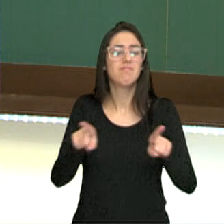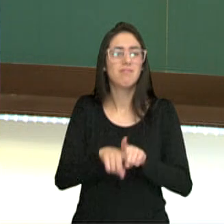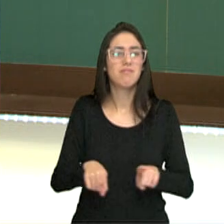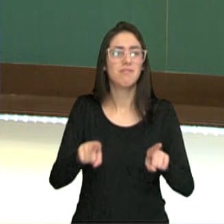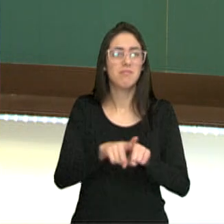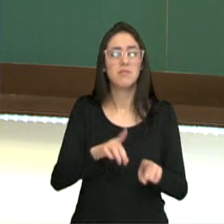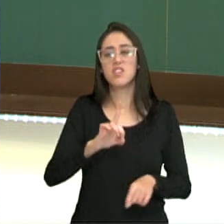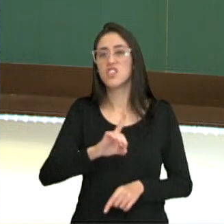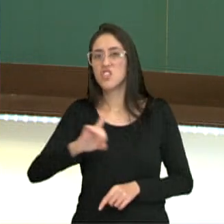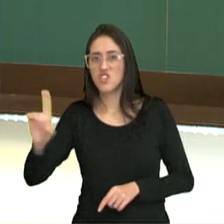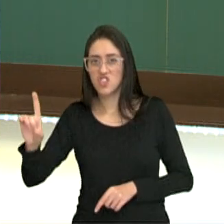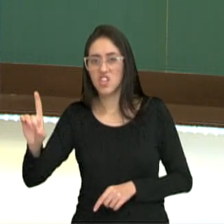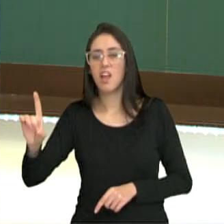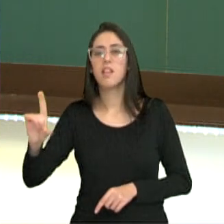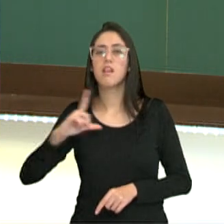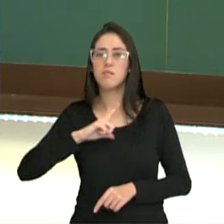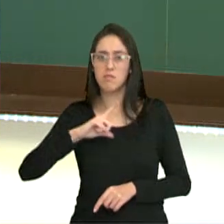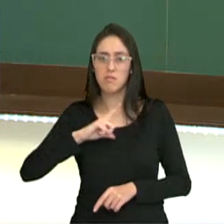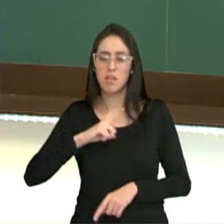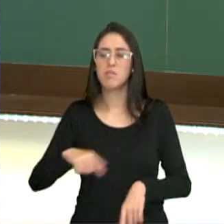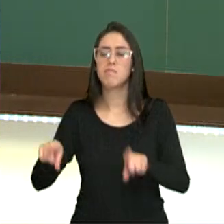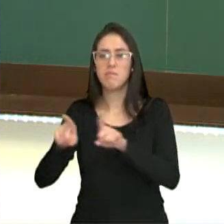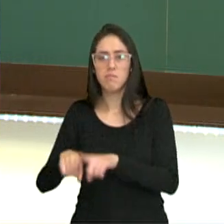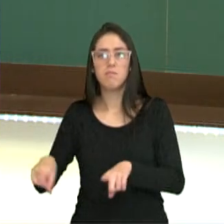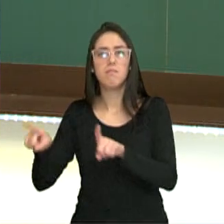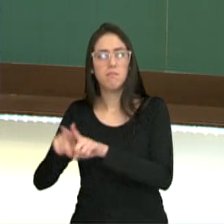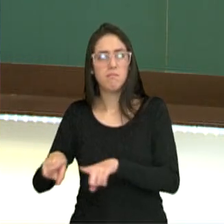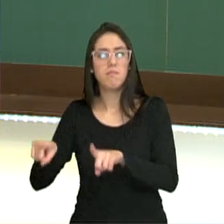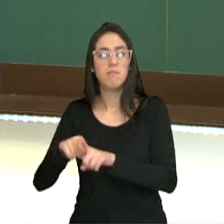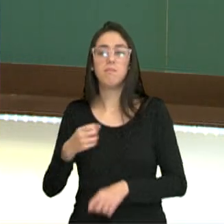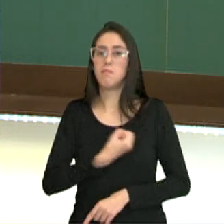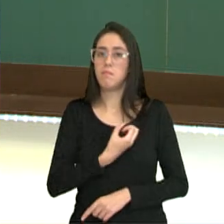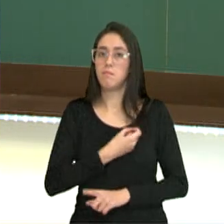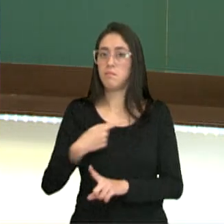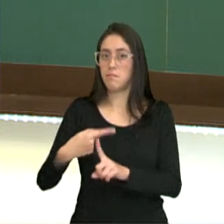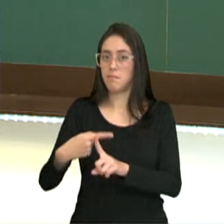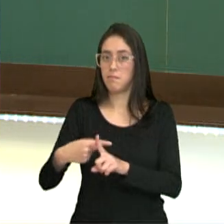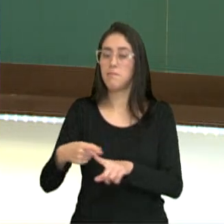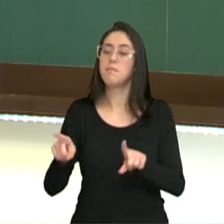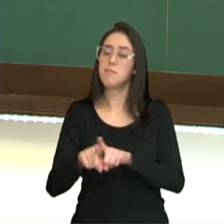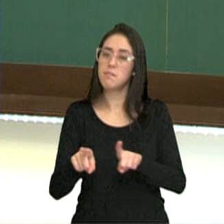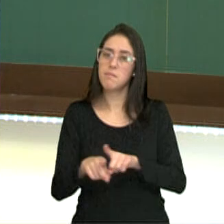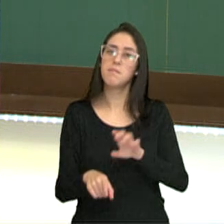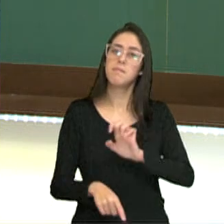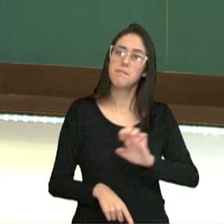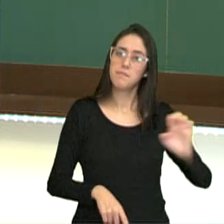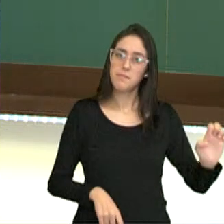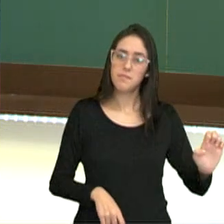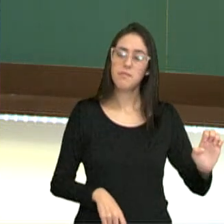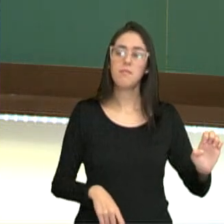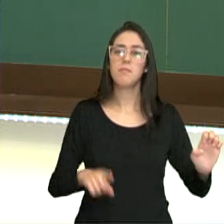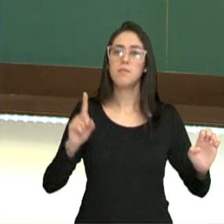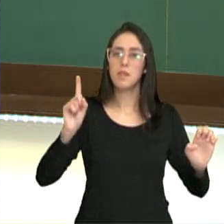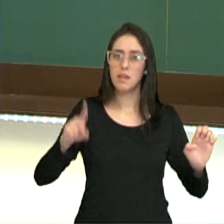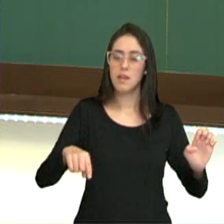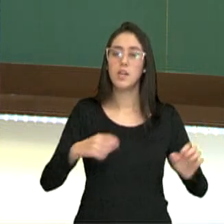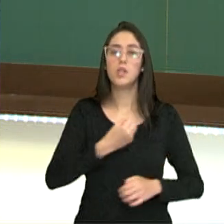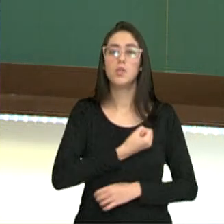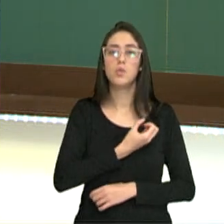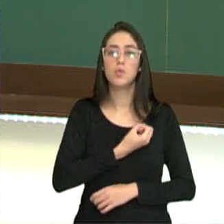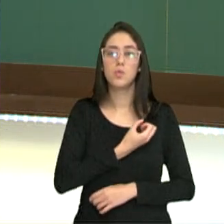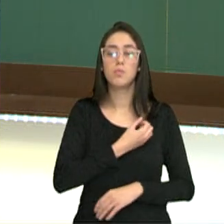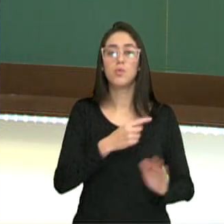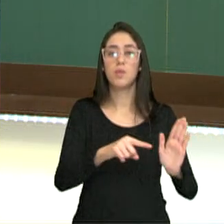a direita, que nós temos os números positivos, quanto para a esquerda, que nós temos os